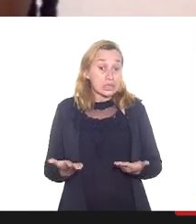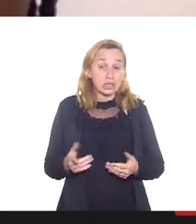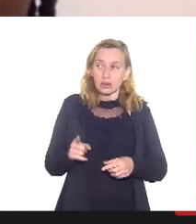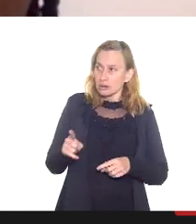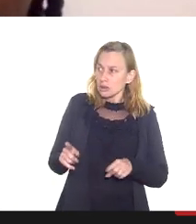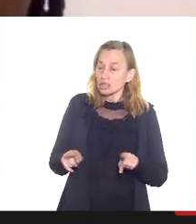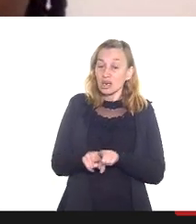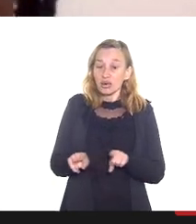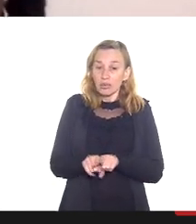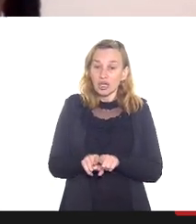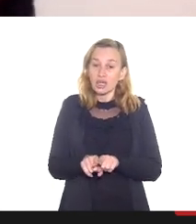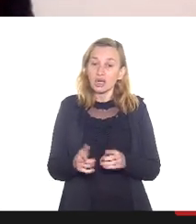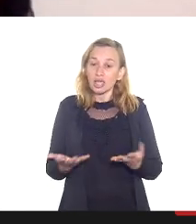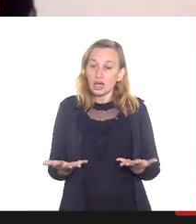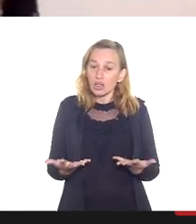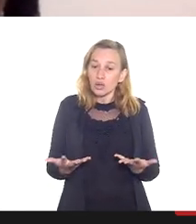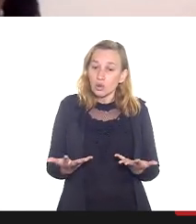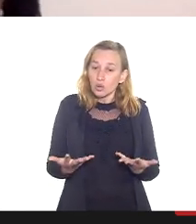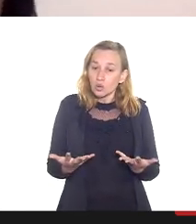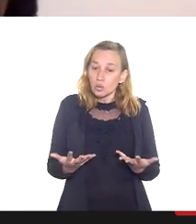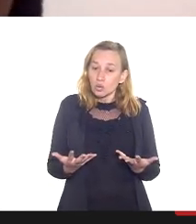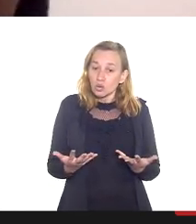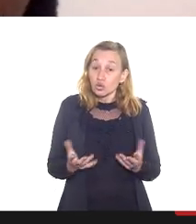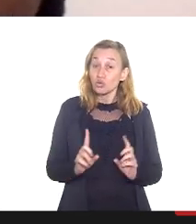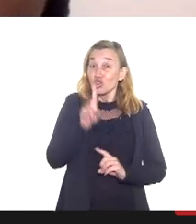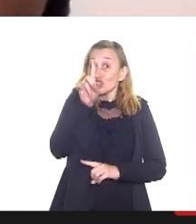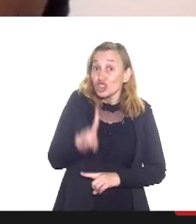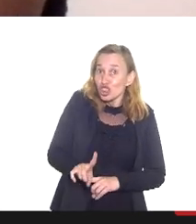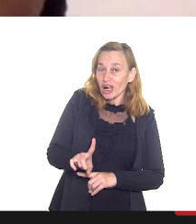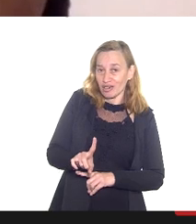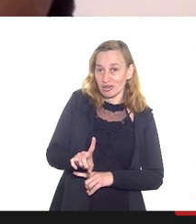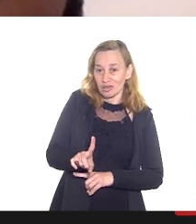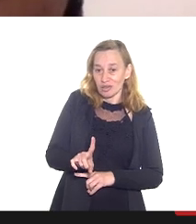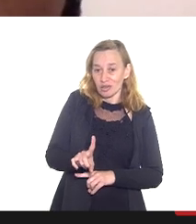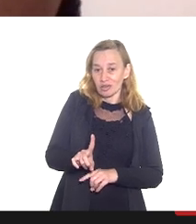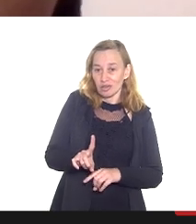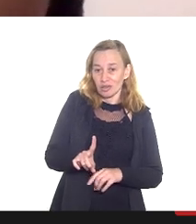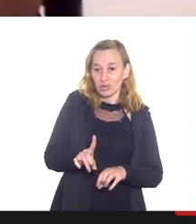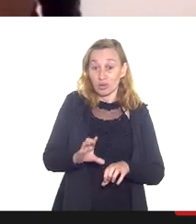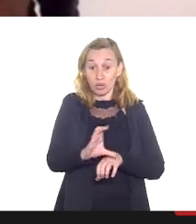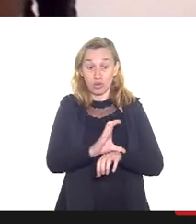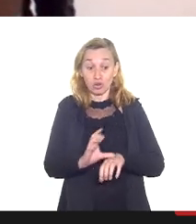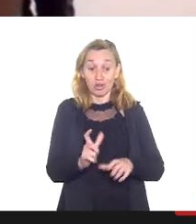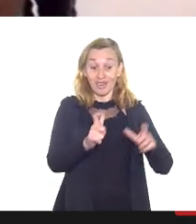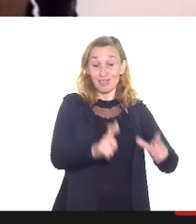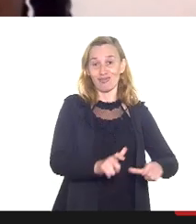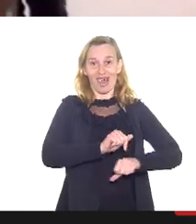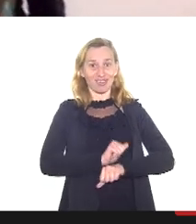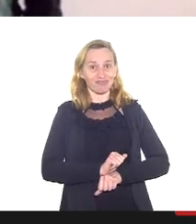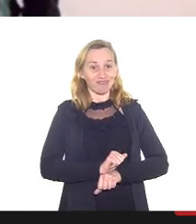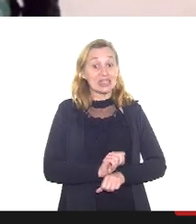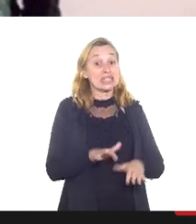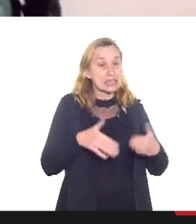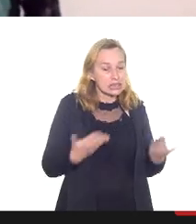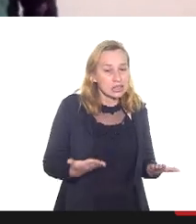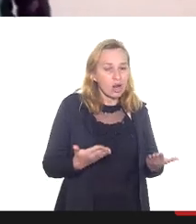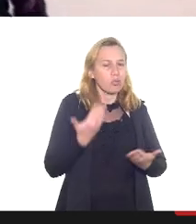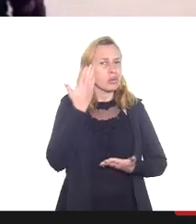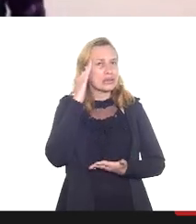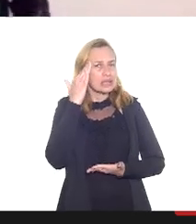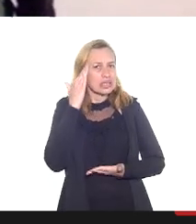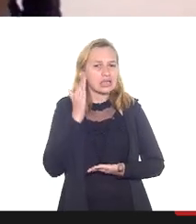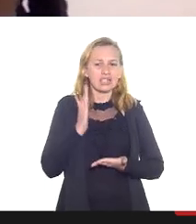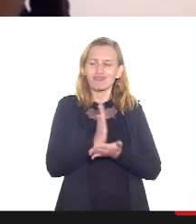até de certa forma, né, do direito constituído daquele espaço. Então, por entender que